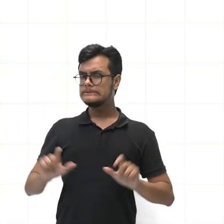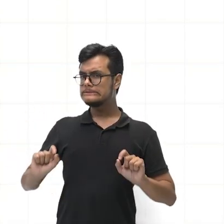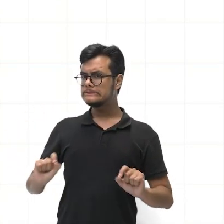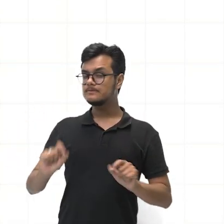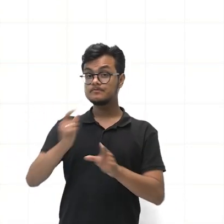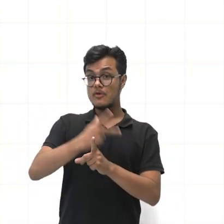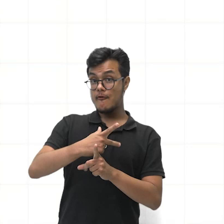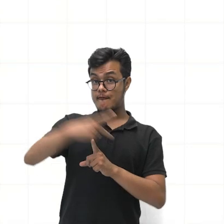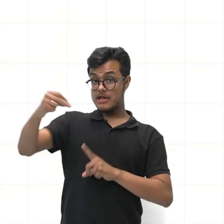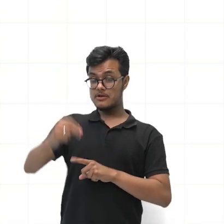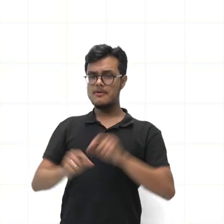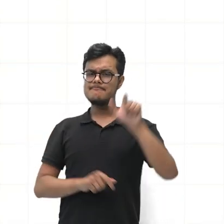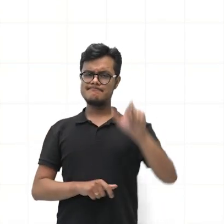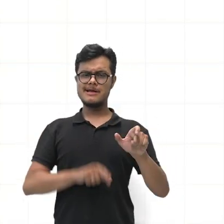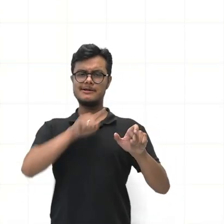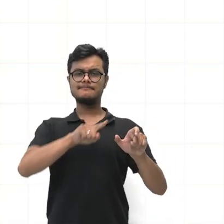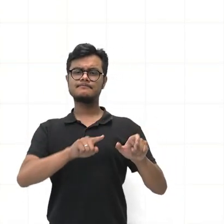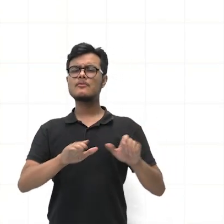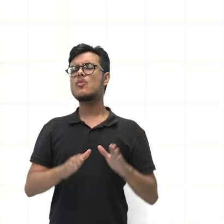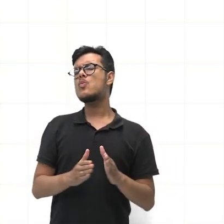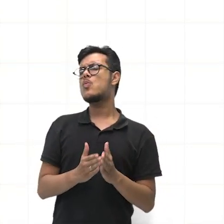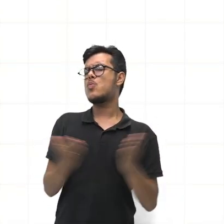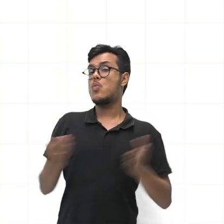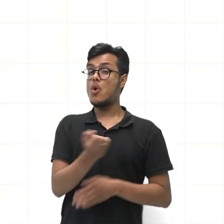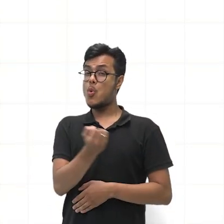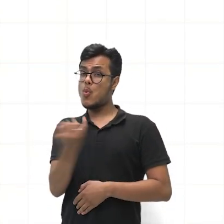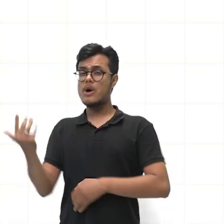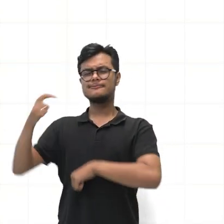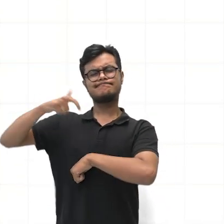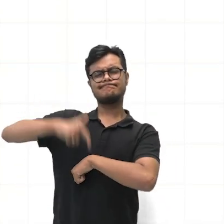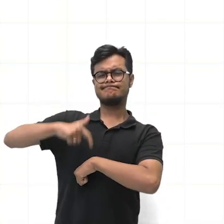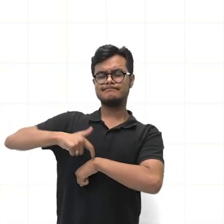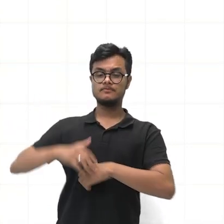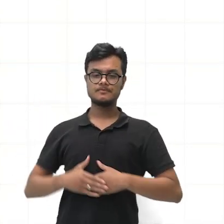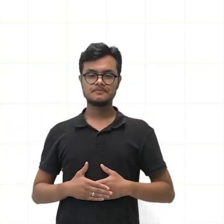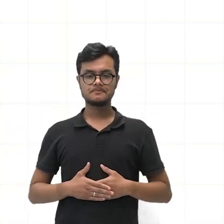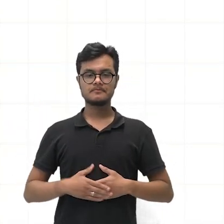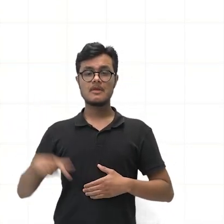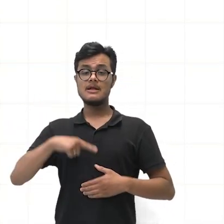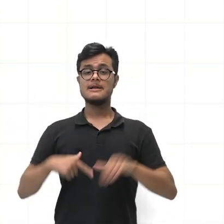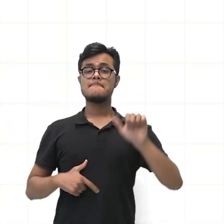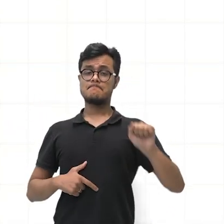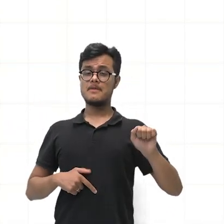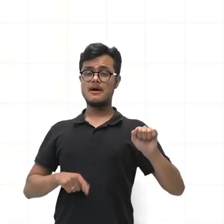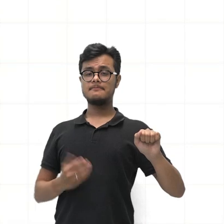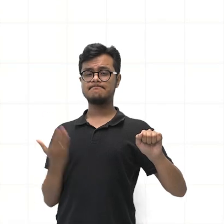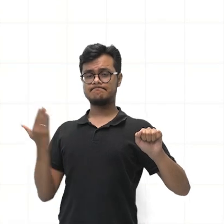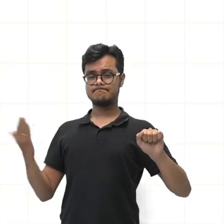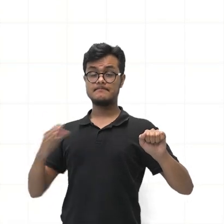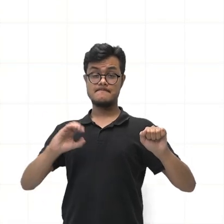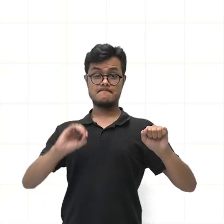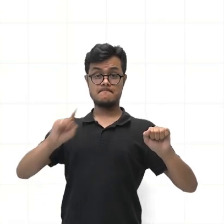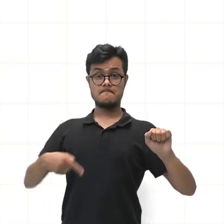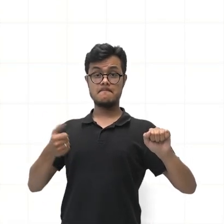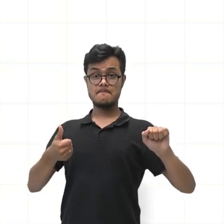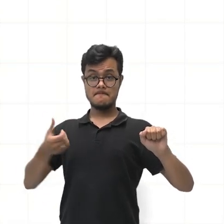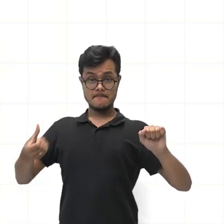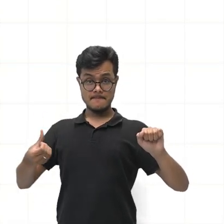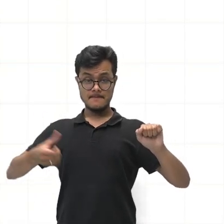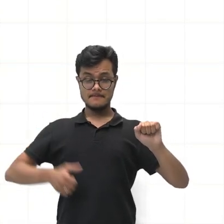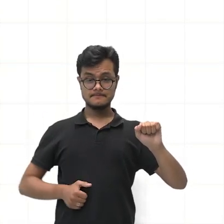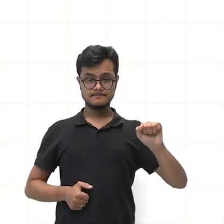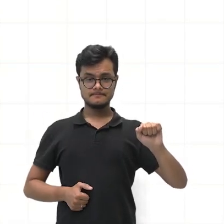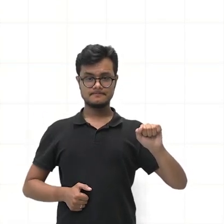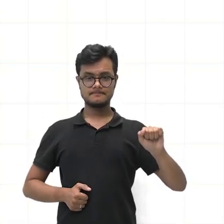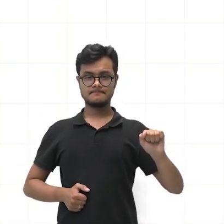do outro em... Aí temos as nossas alternativas. Letra A, 0,16